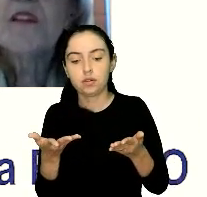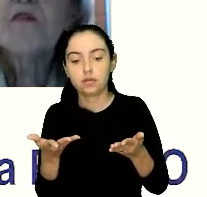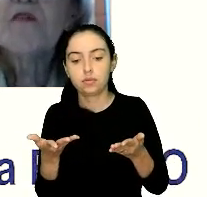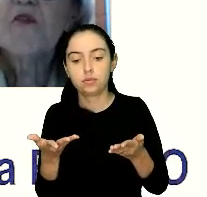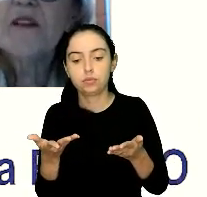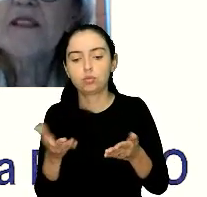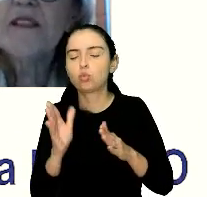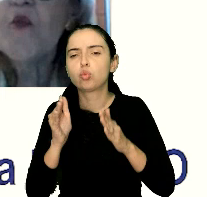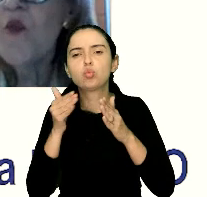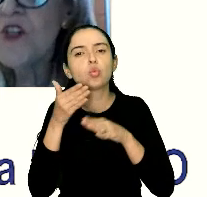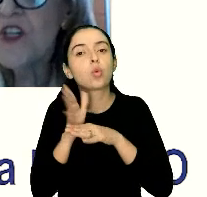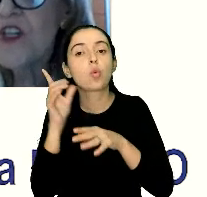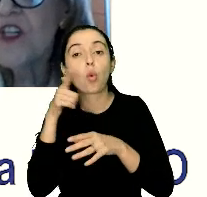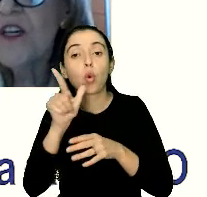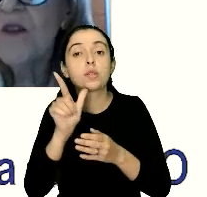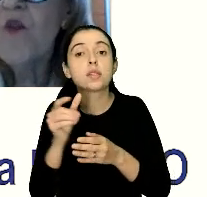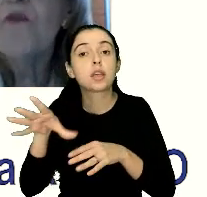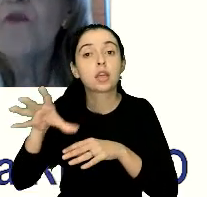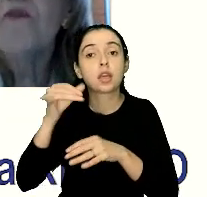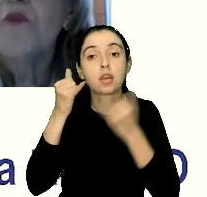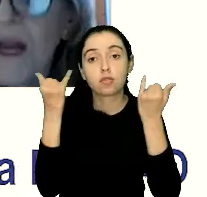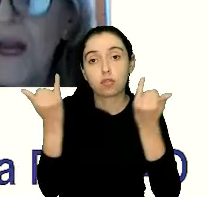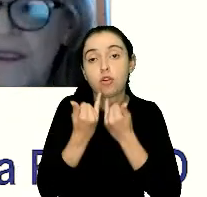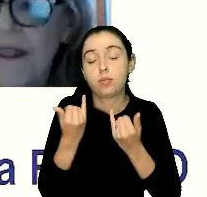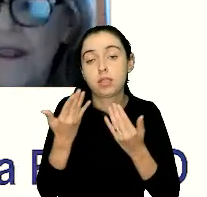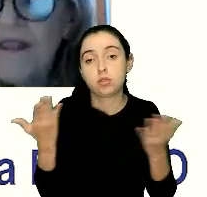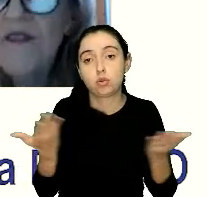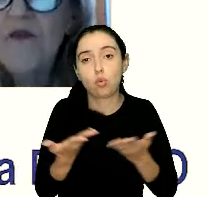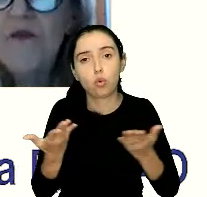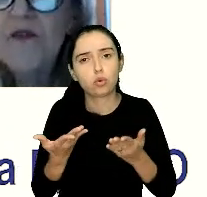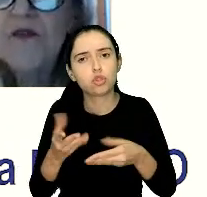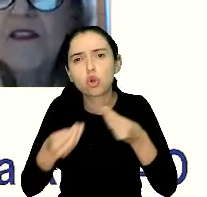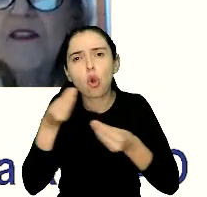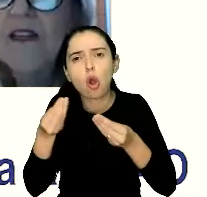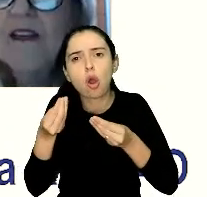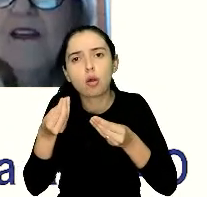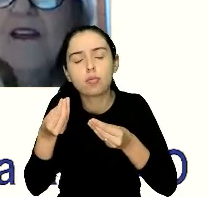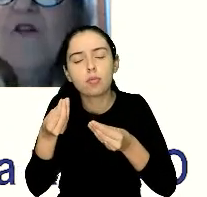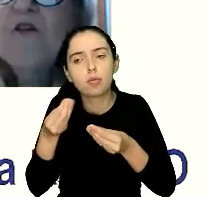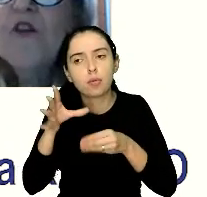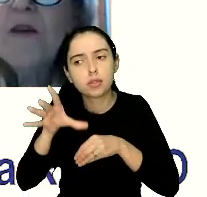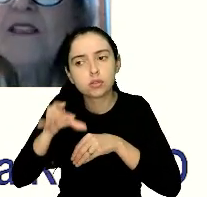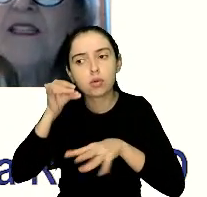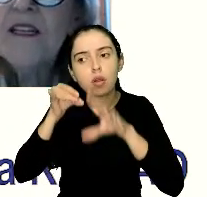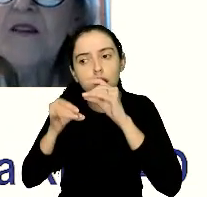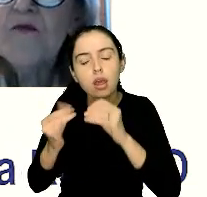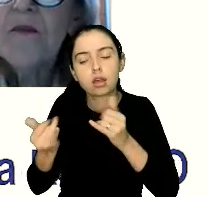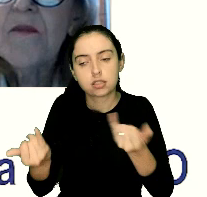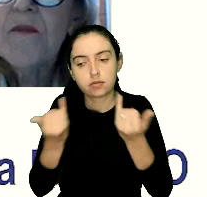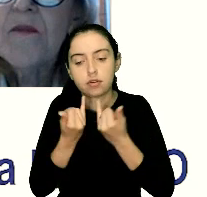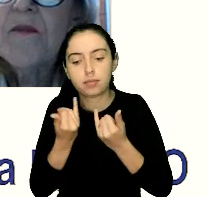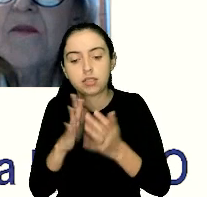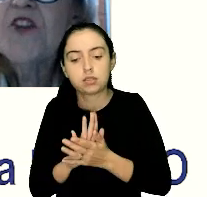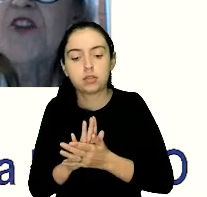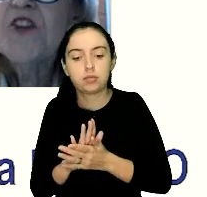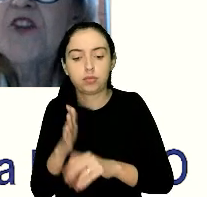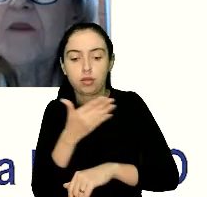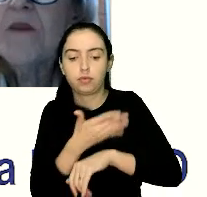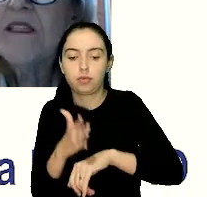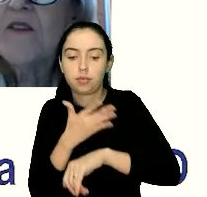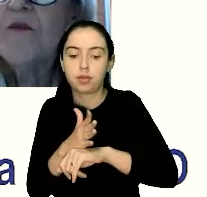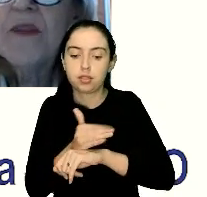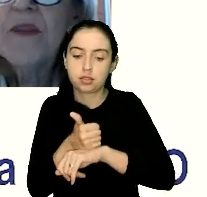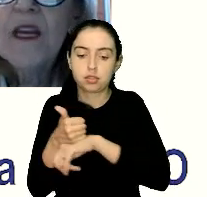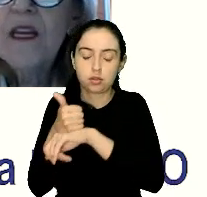nós vamos conseguir tanta informação? Hoje em dia, é como filtrar essas informações. Formação é diferente